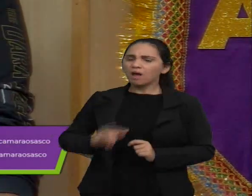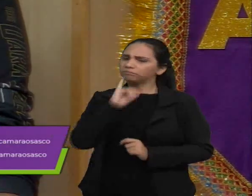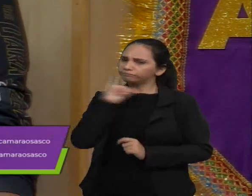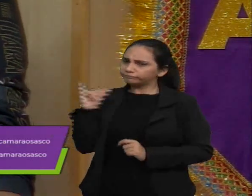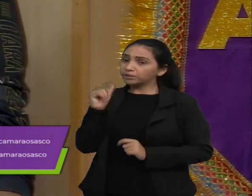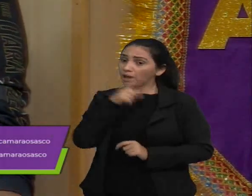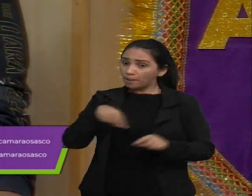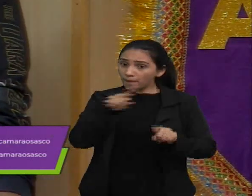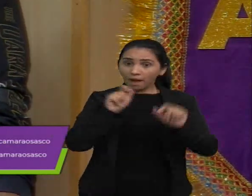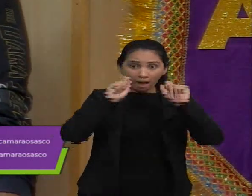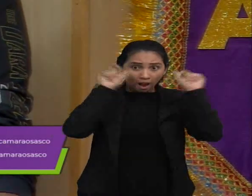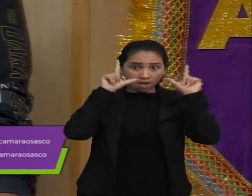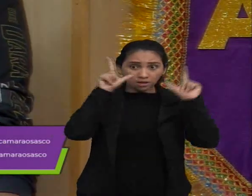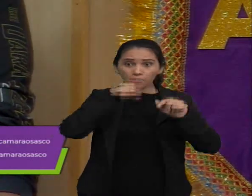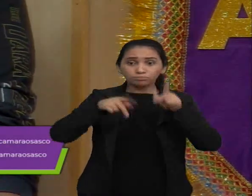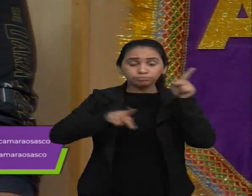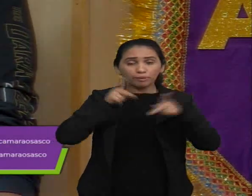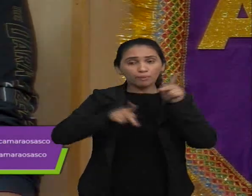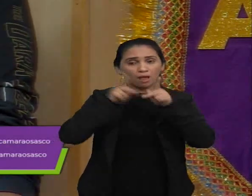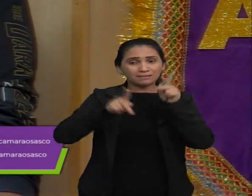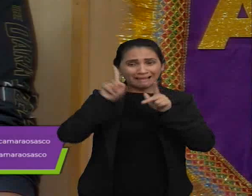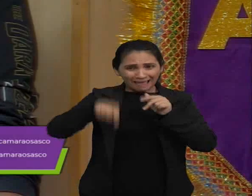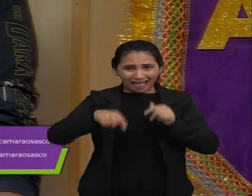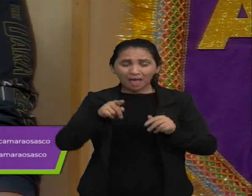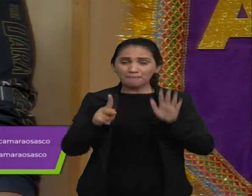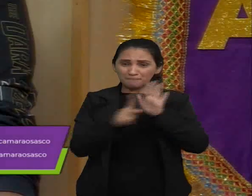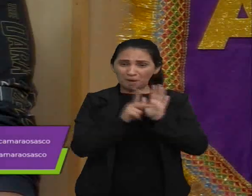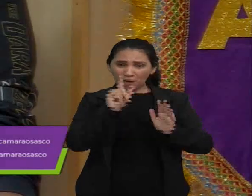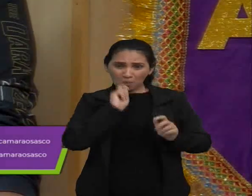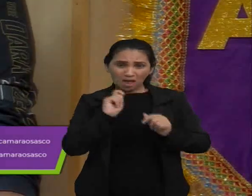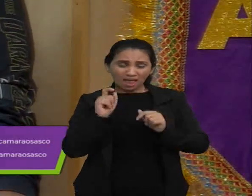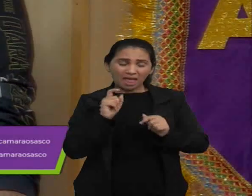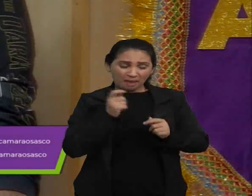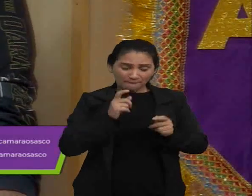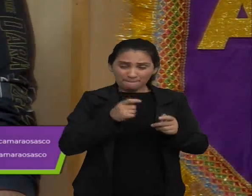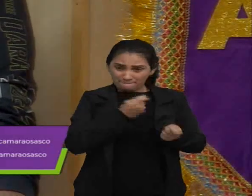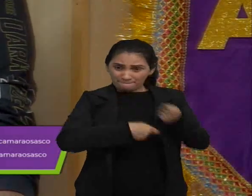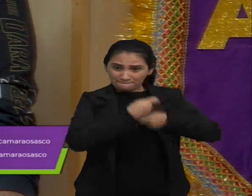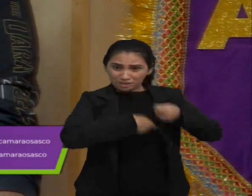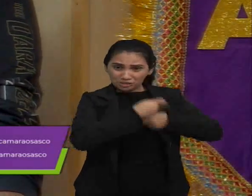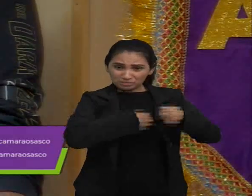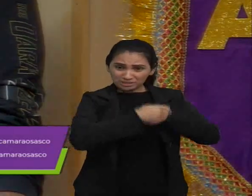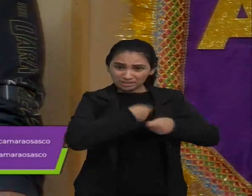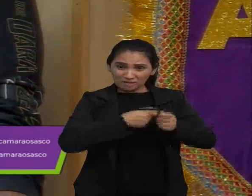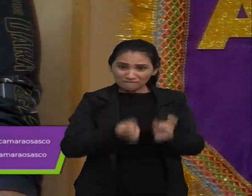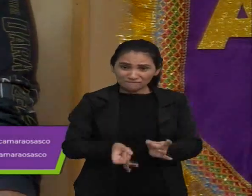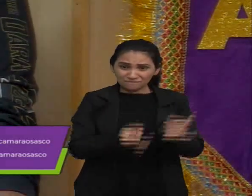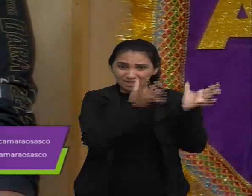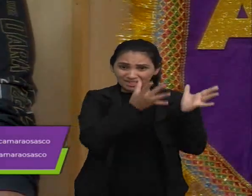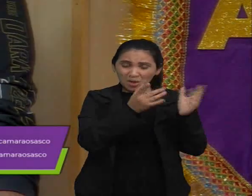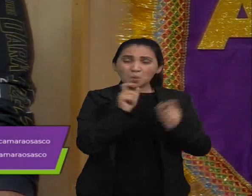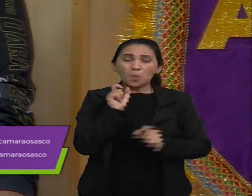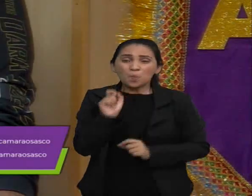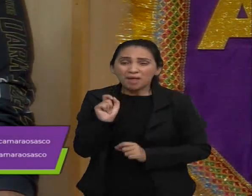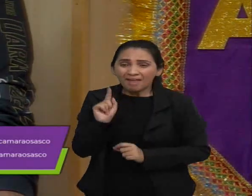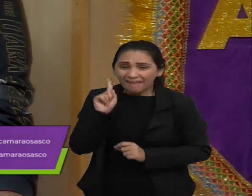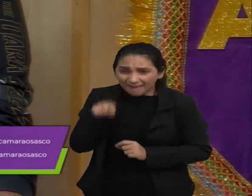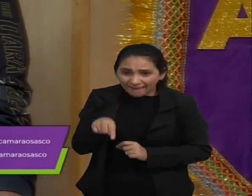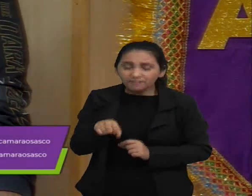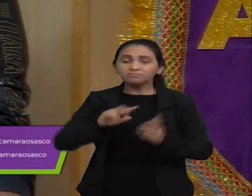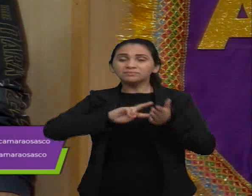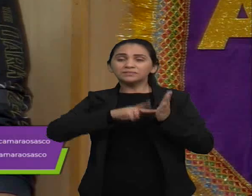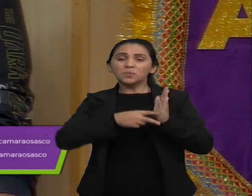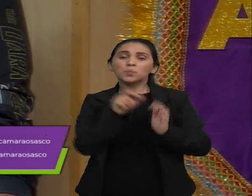população. Porque a privatização da Sabésp, os meus amigos, aqui o Ronaldo Copa, e o Fajian vai dizer um pouco mais